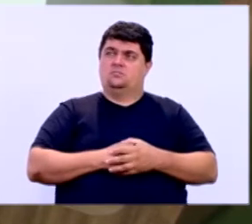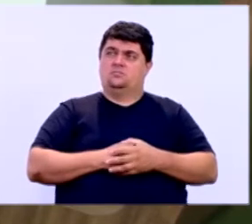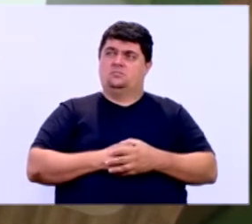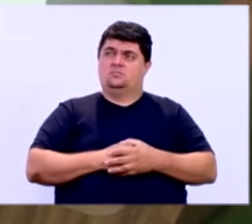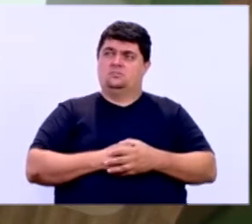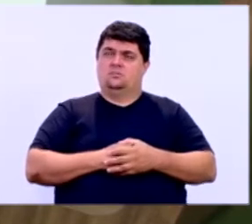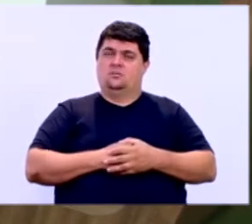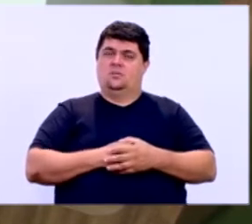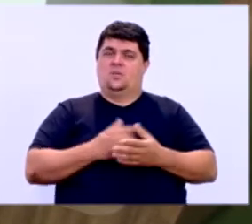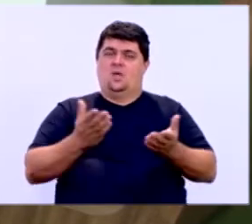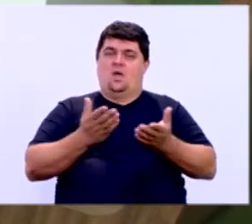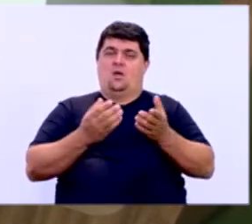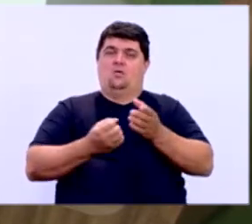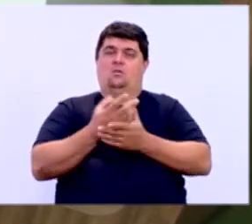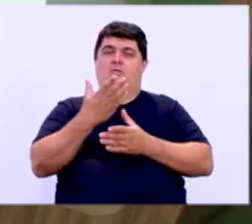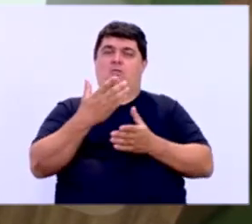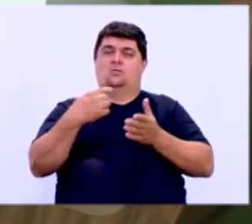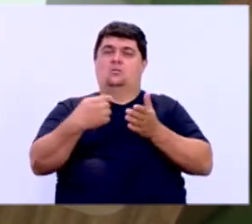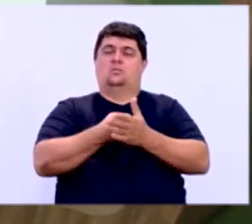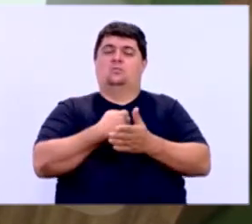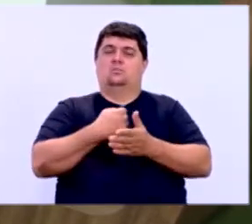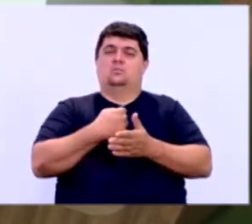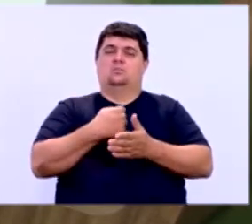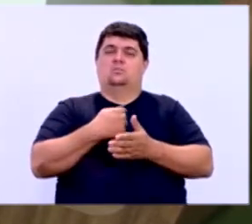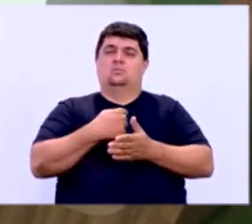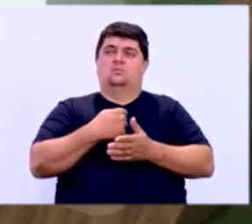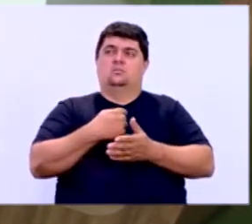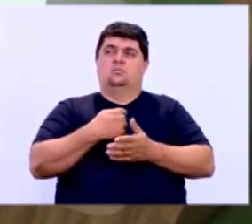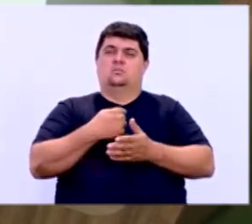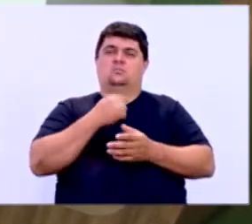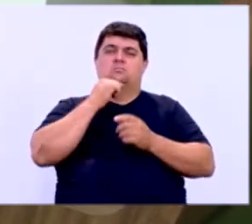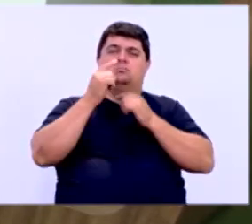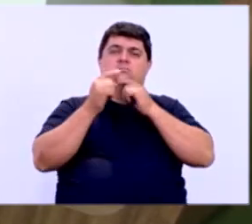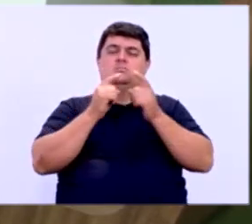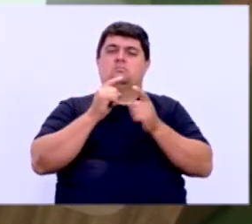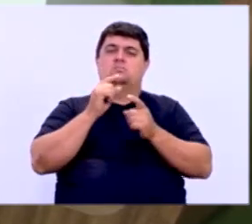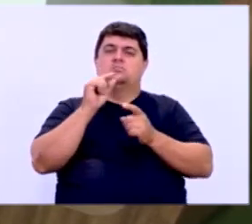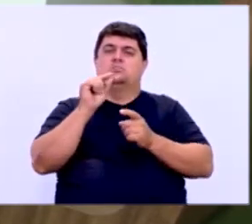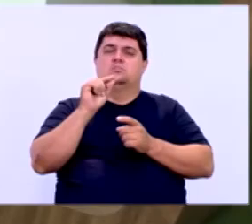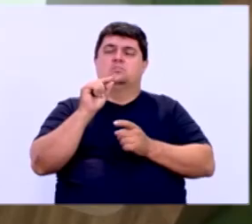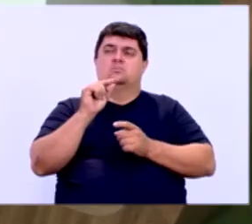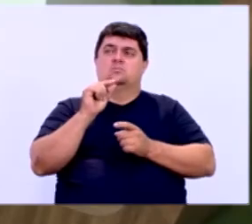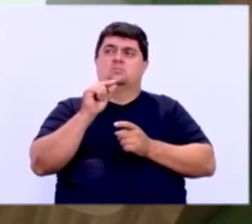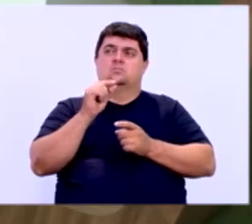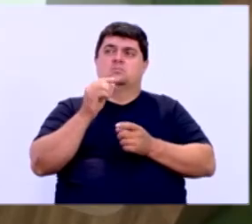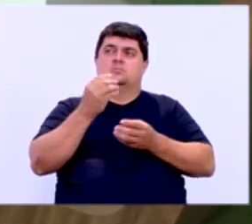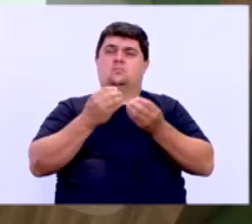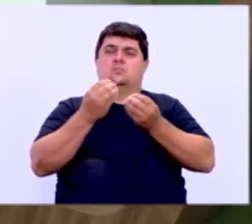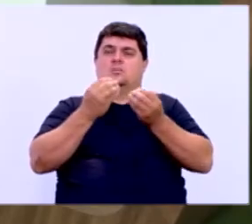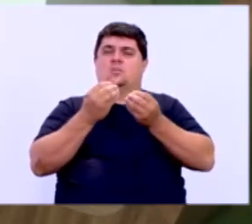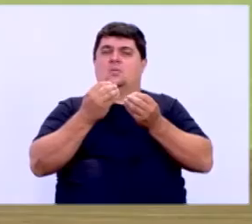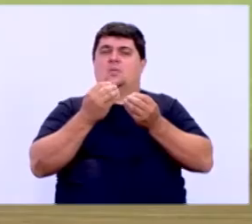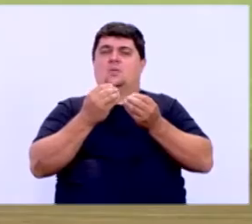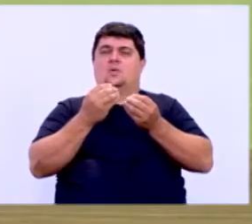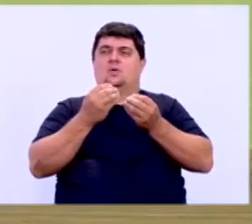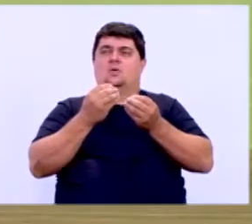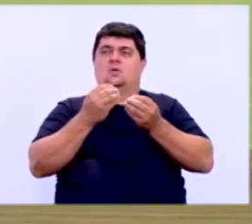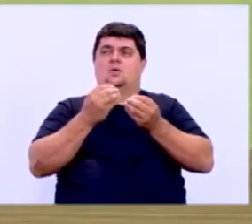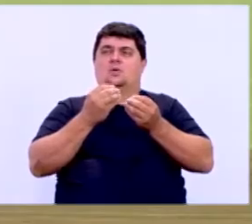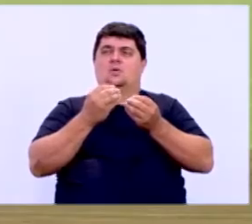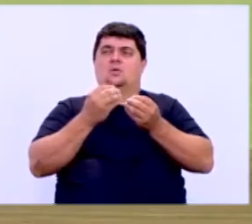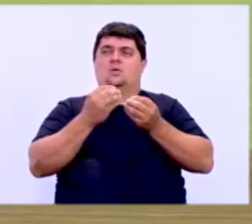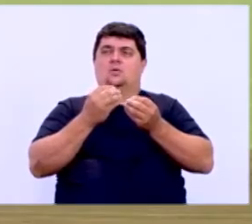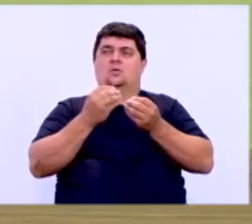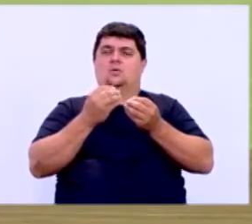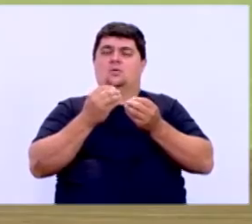aqui que está surgindo agora, seria mais ou menos, os alunos ficaram com dúvida sobre como definir quando é longo e